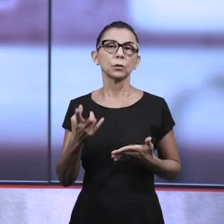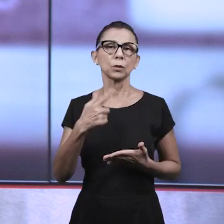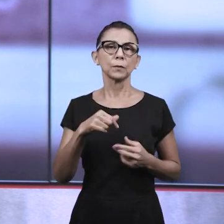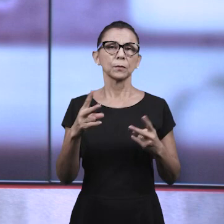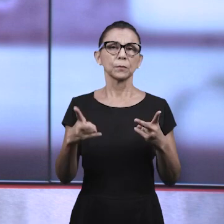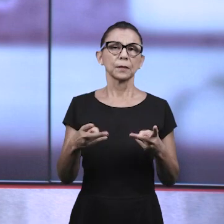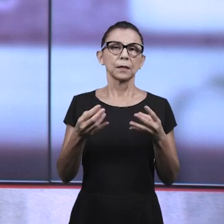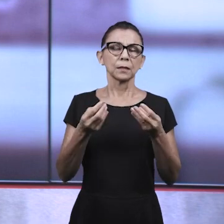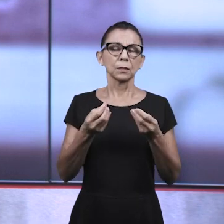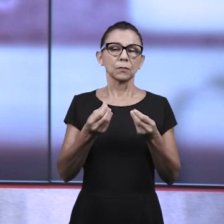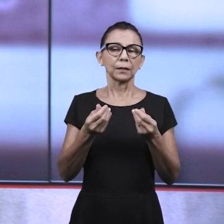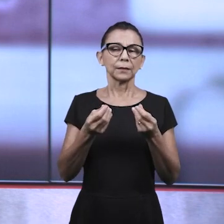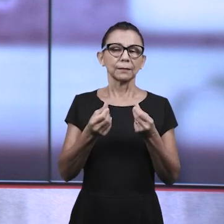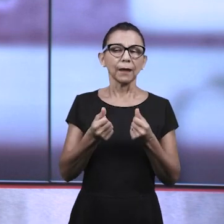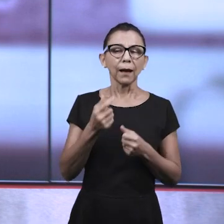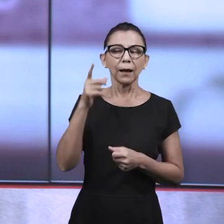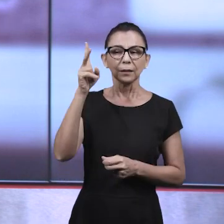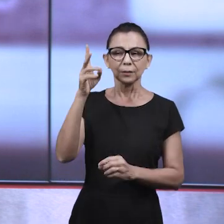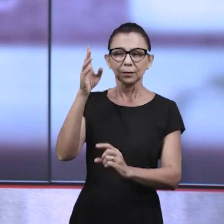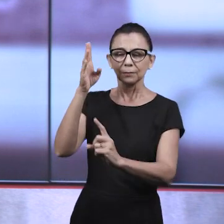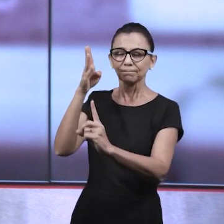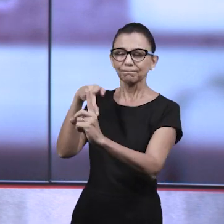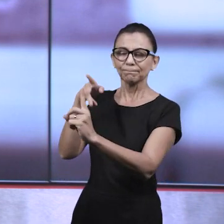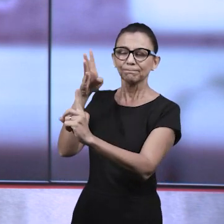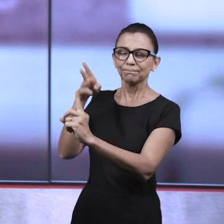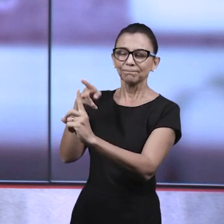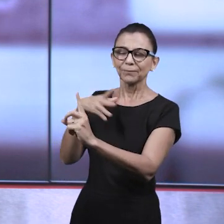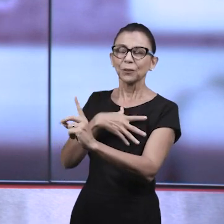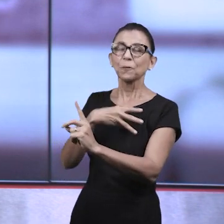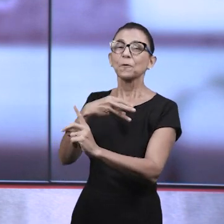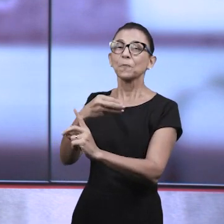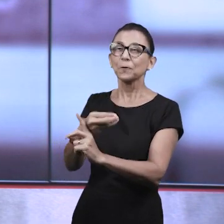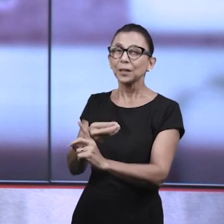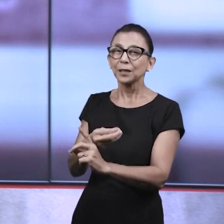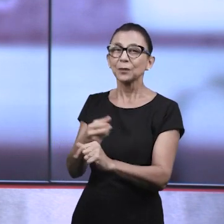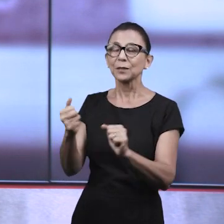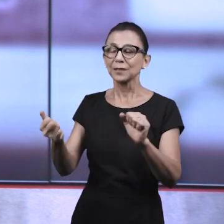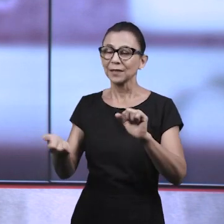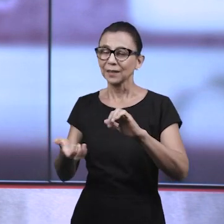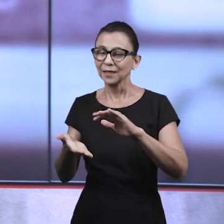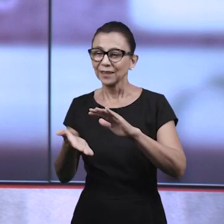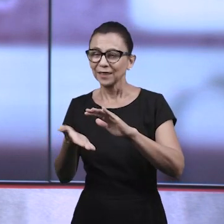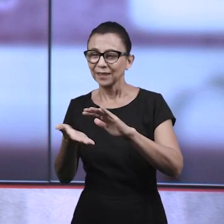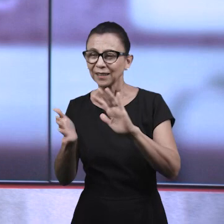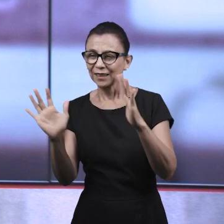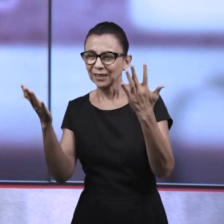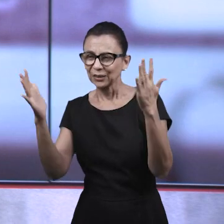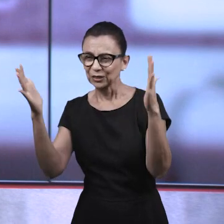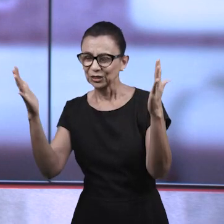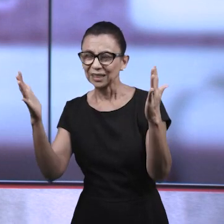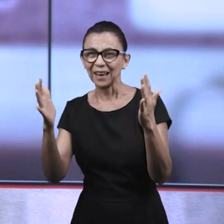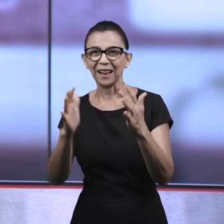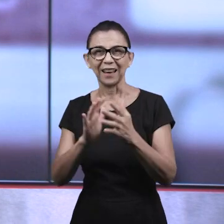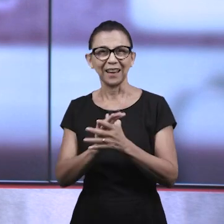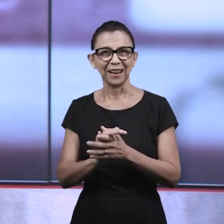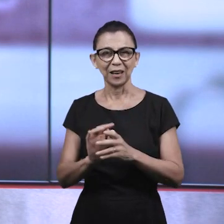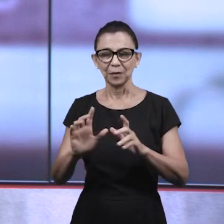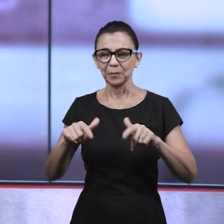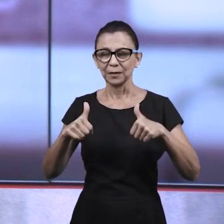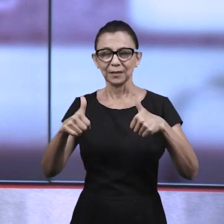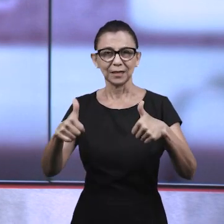às qualidades e aos esforços de nossos filhos, para que possamos elogiá-los pelos seus feitos.